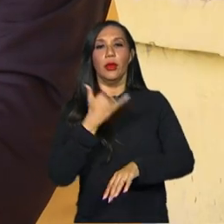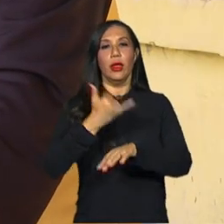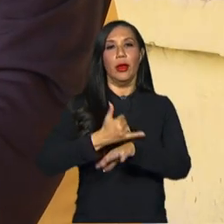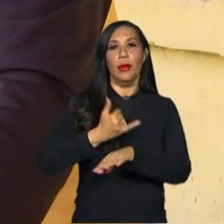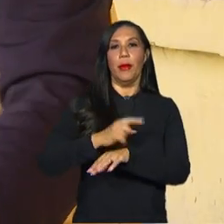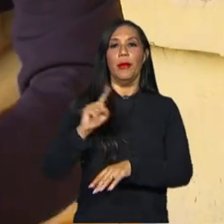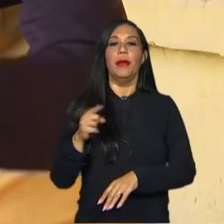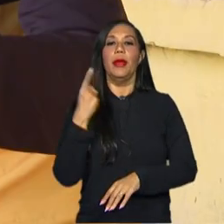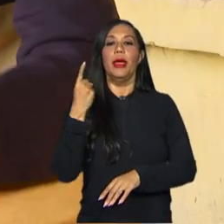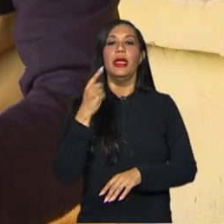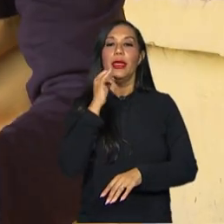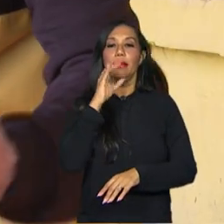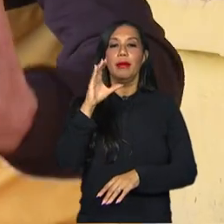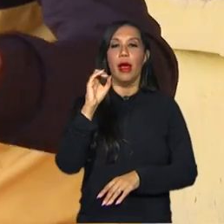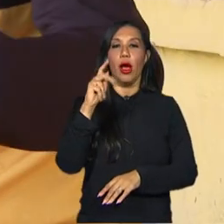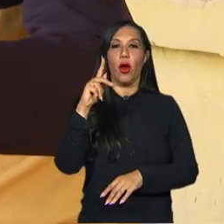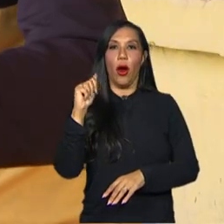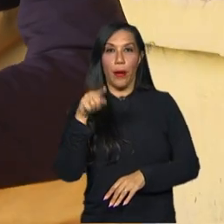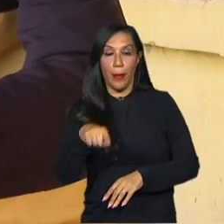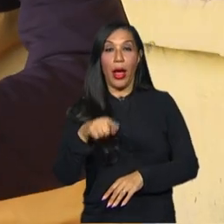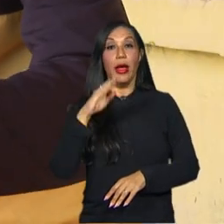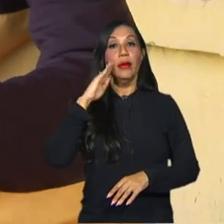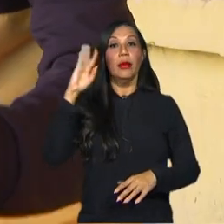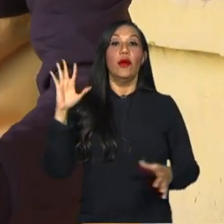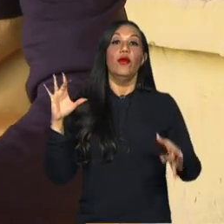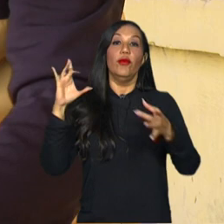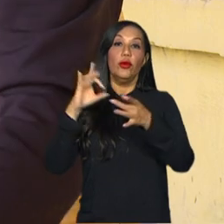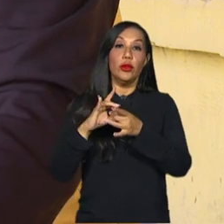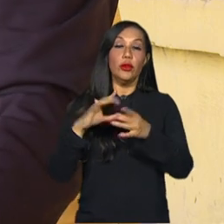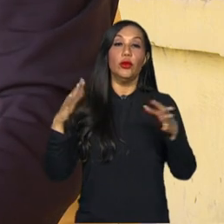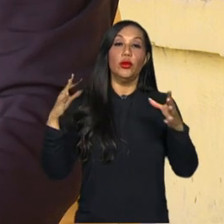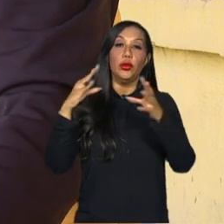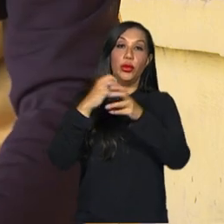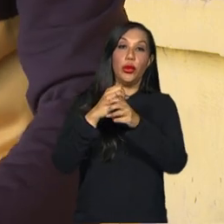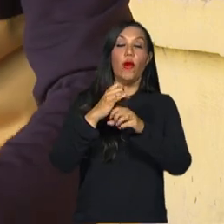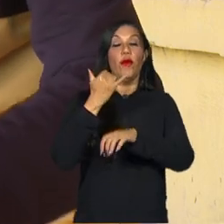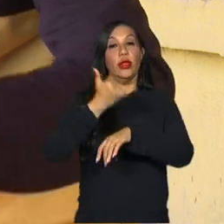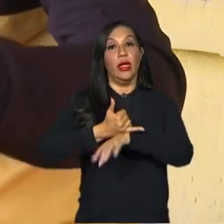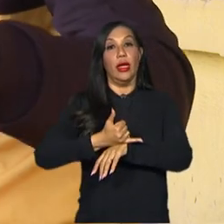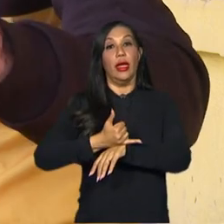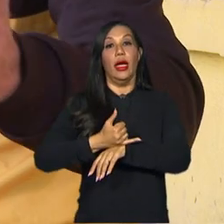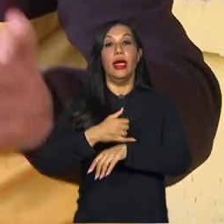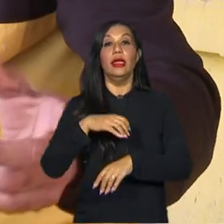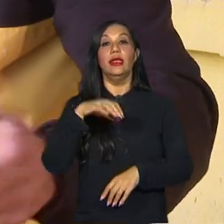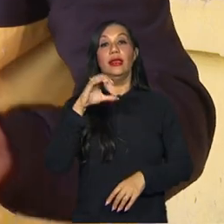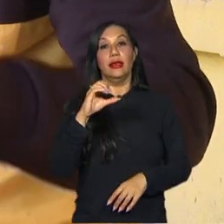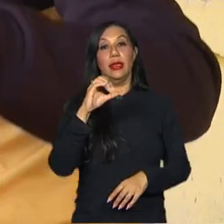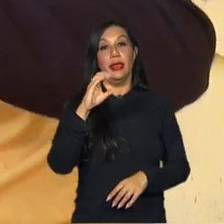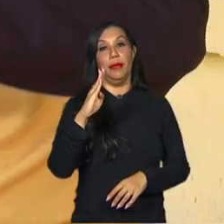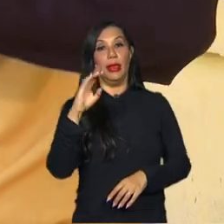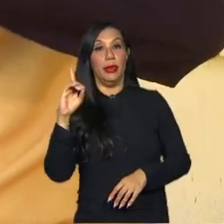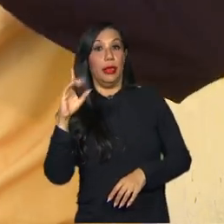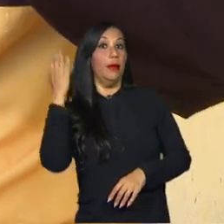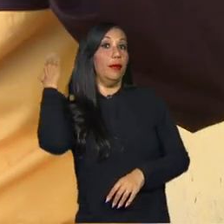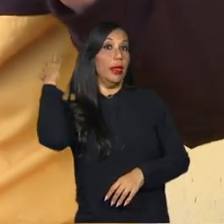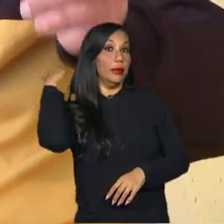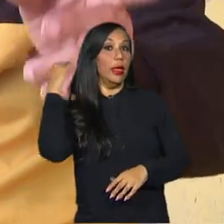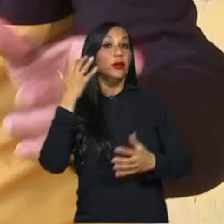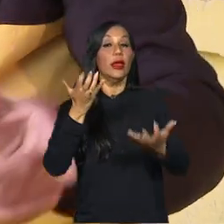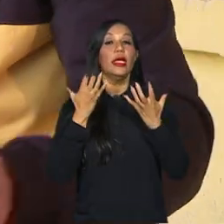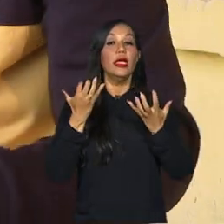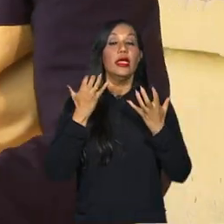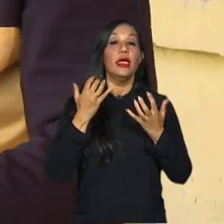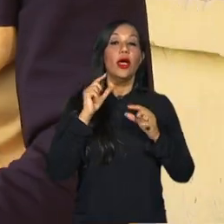Copa. Nessa primeira Copa, foi a fusão do Volta Redonda. A CBD, na época, queria